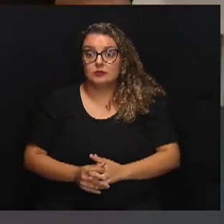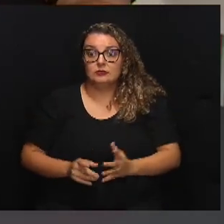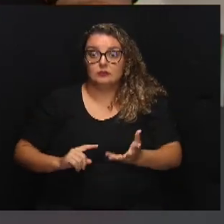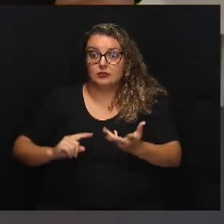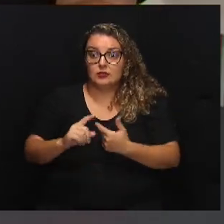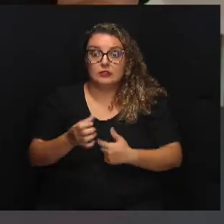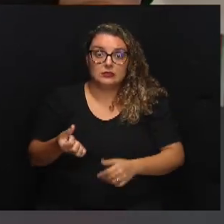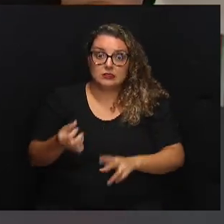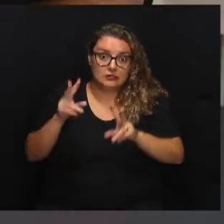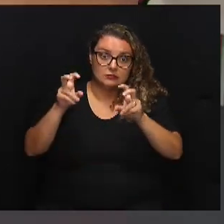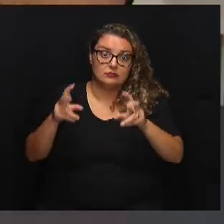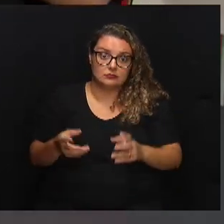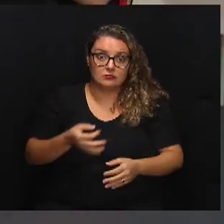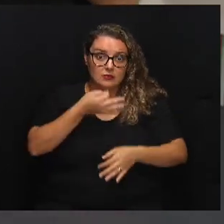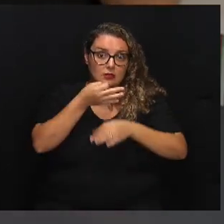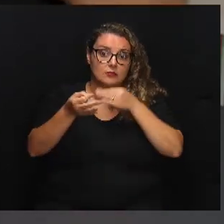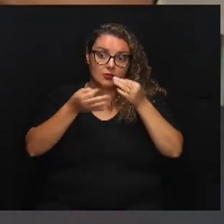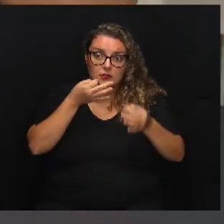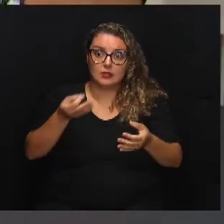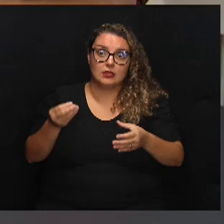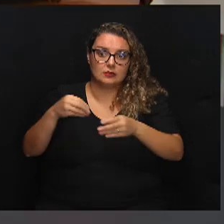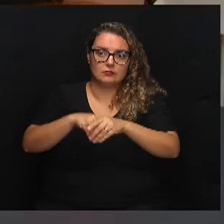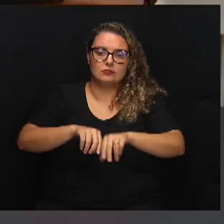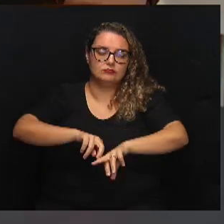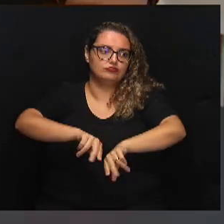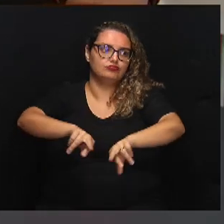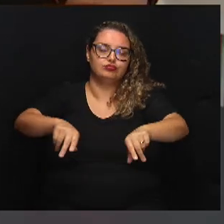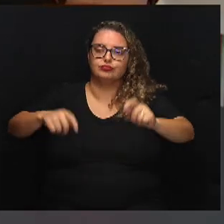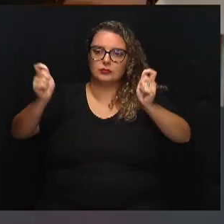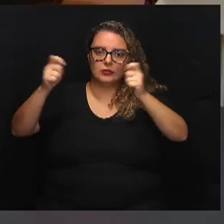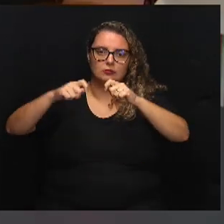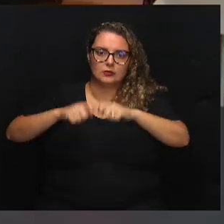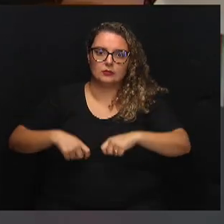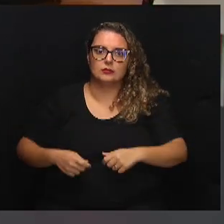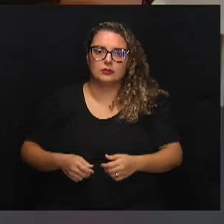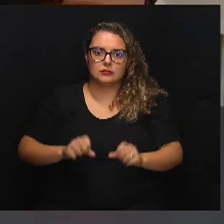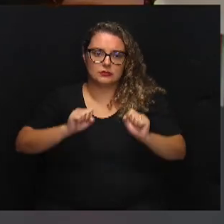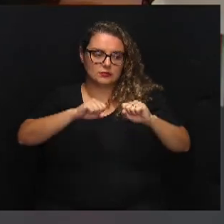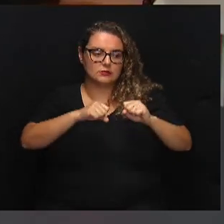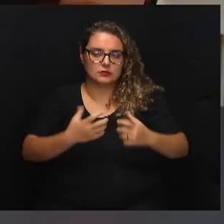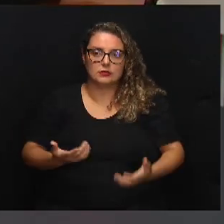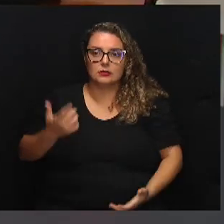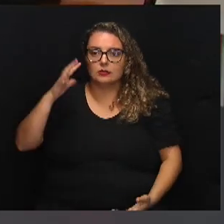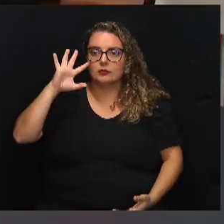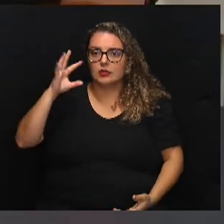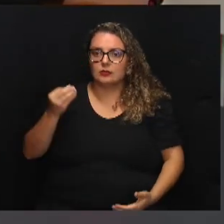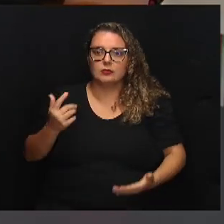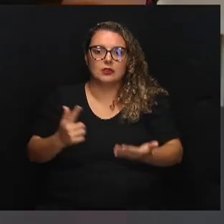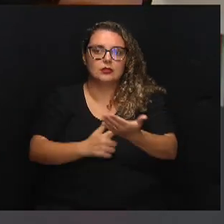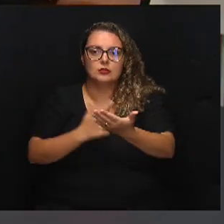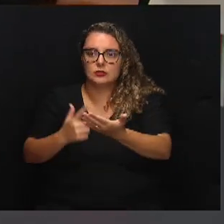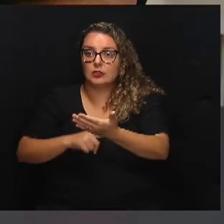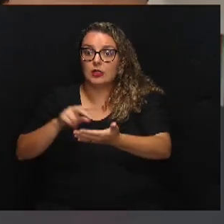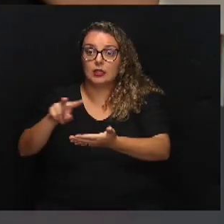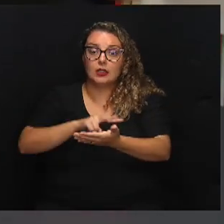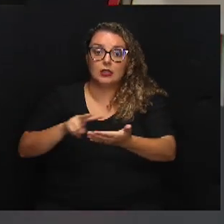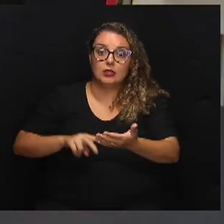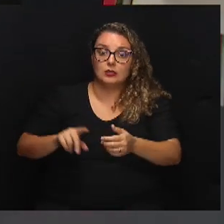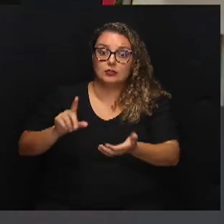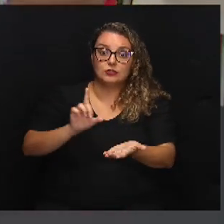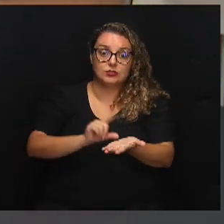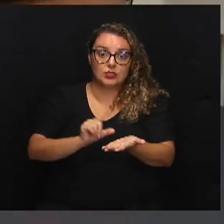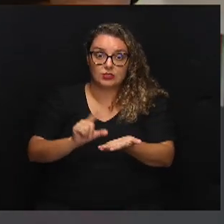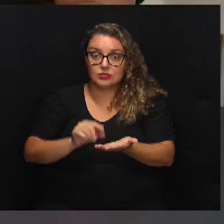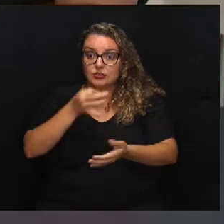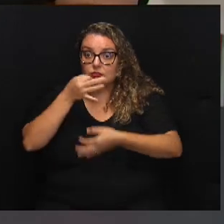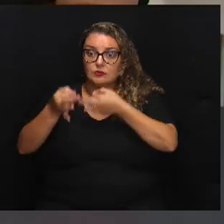dúzia de temas. Palpites, dentro de uma gama de possibilidades muito maior. Mas o conhecimento de livros, leitura de artigos de opinião, artigos